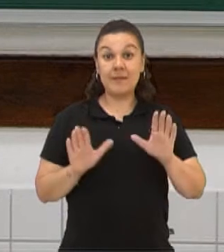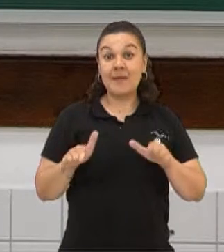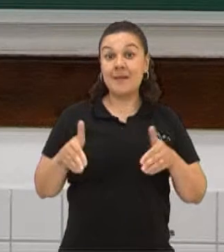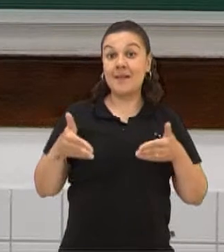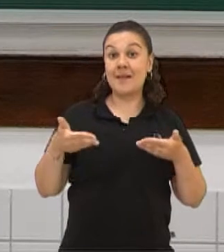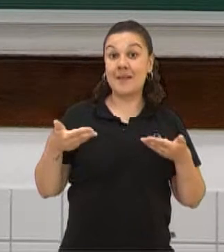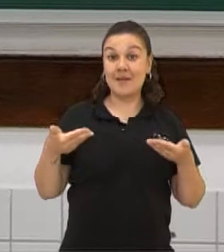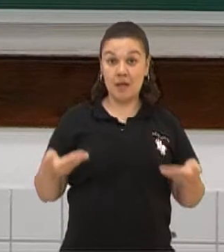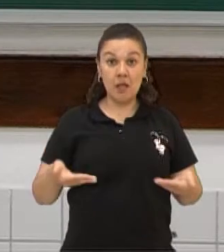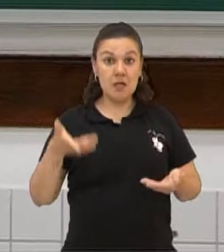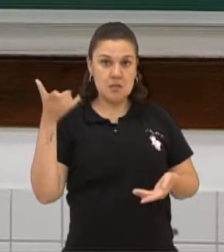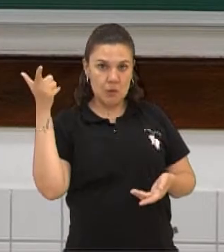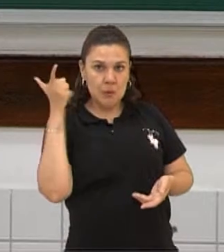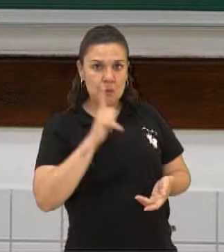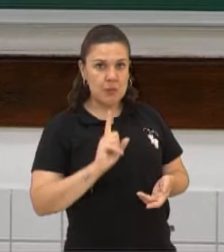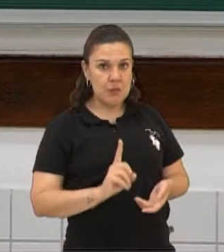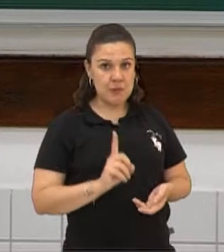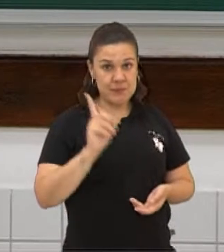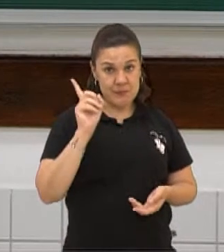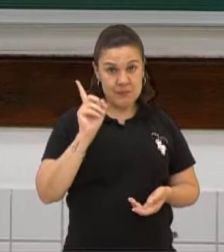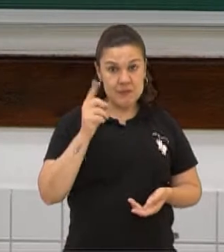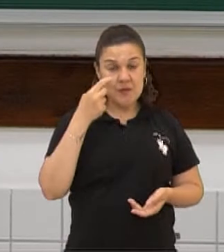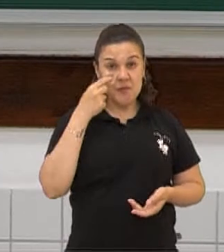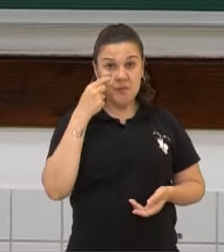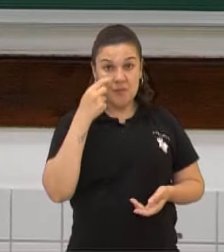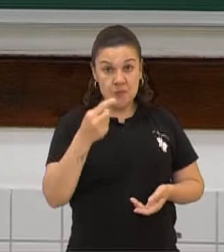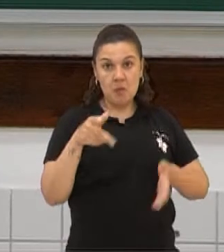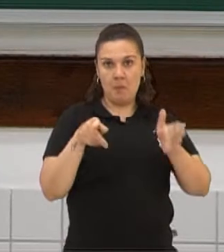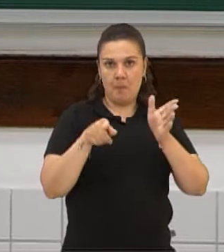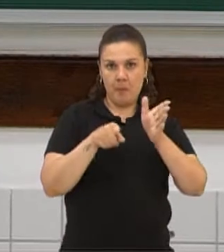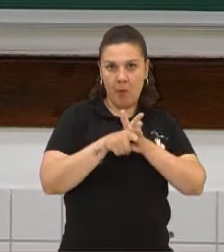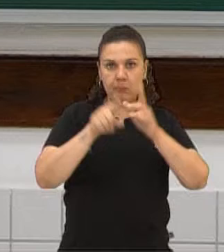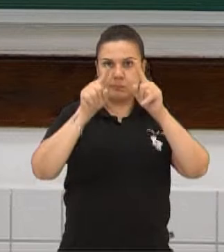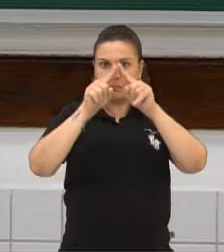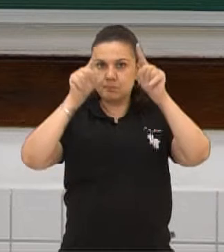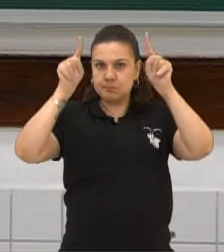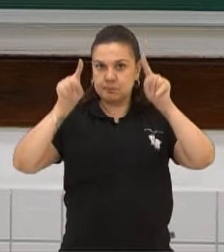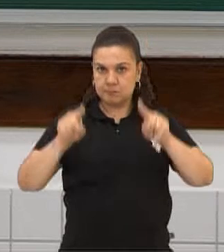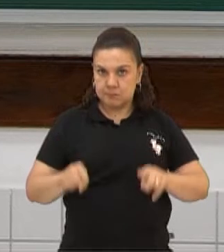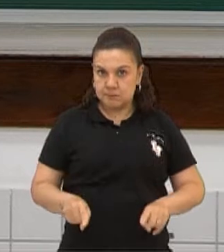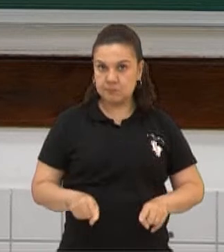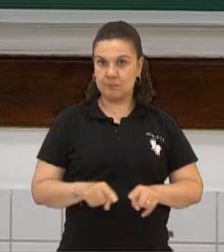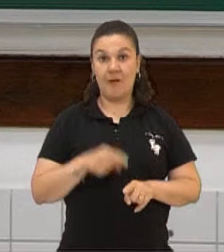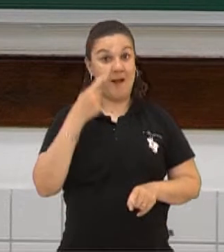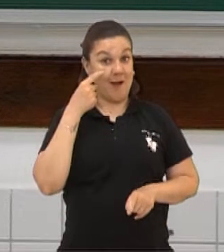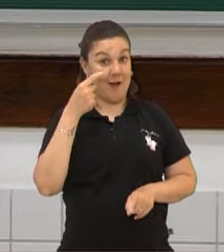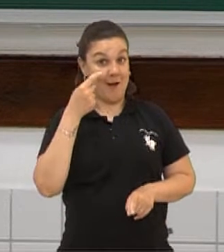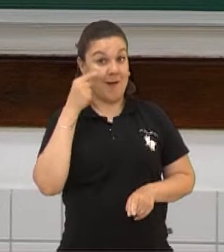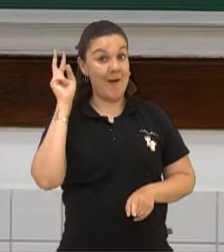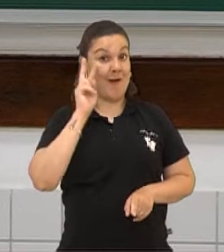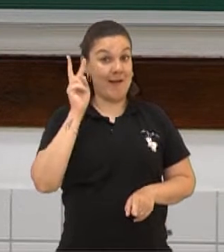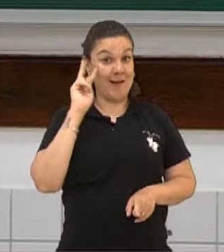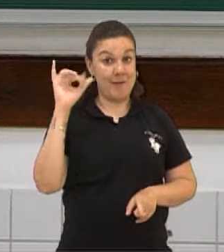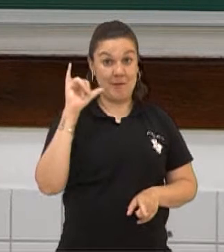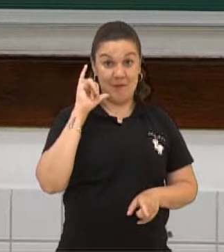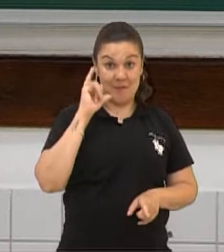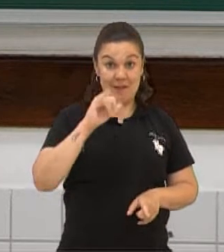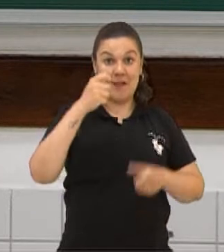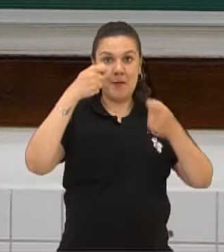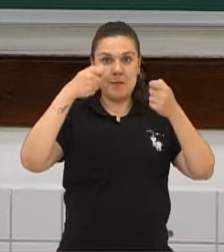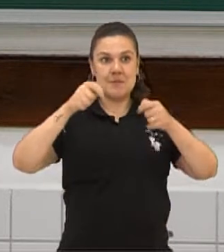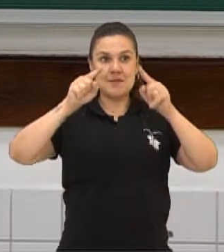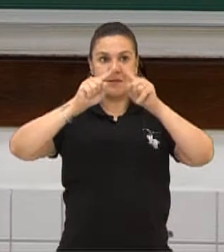E aí, conseguiram? Viram ali o formato? Olha, lembra que eu falei para ser um